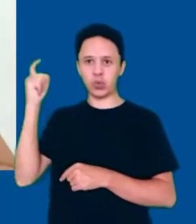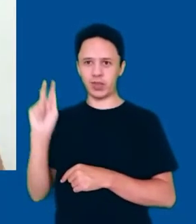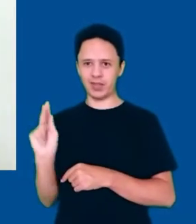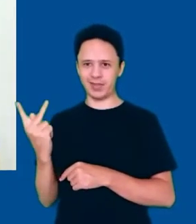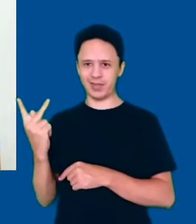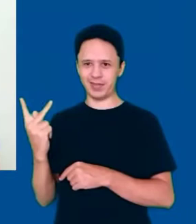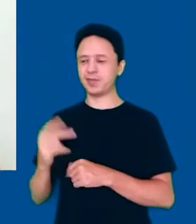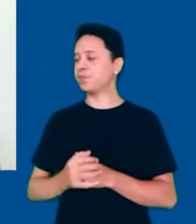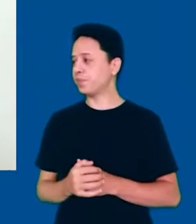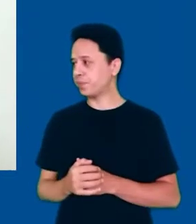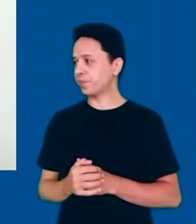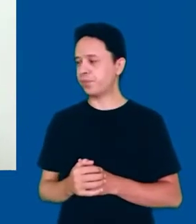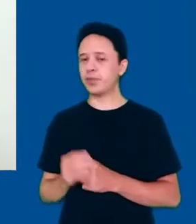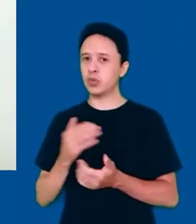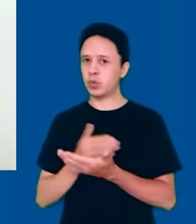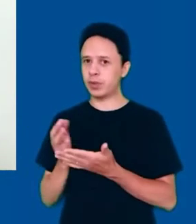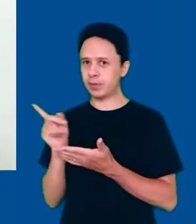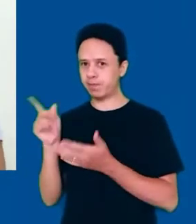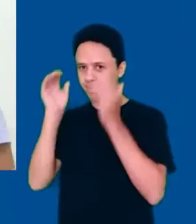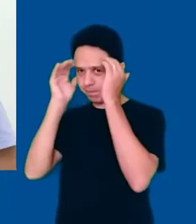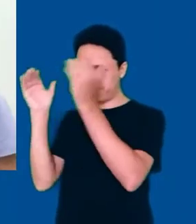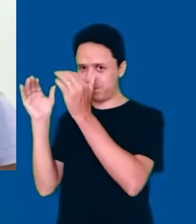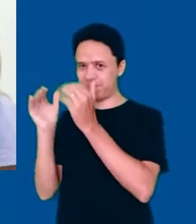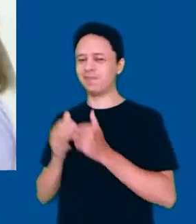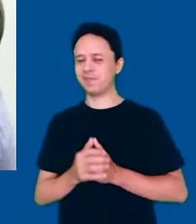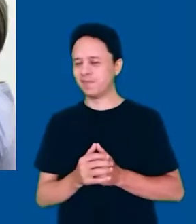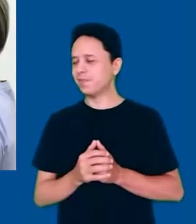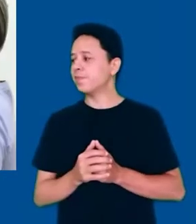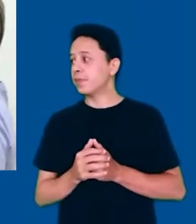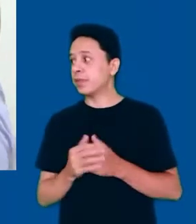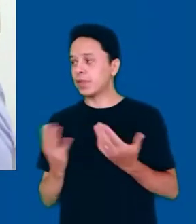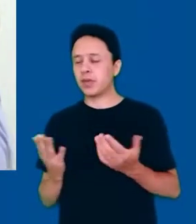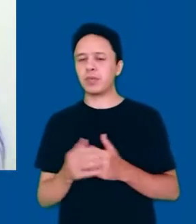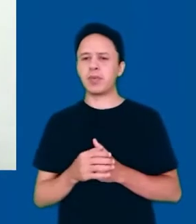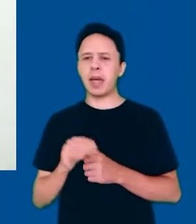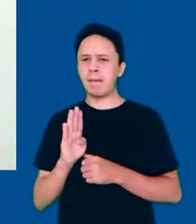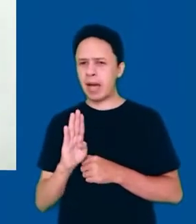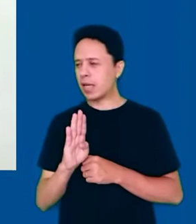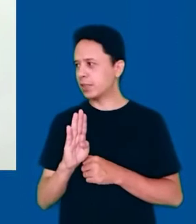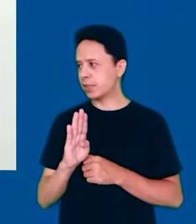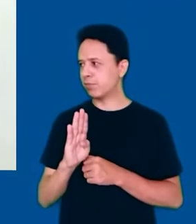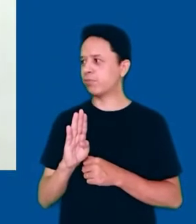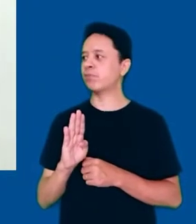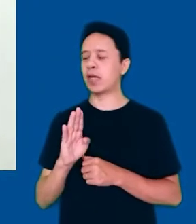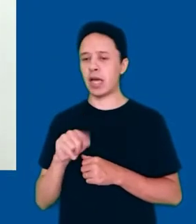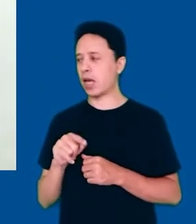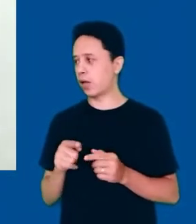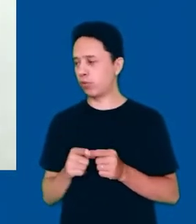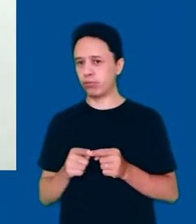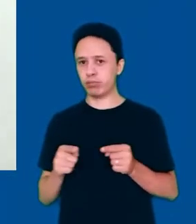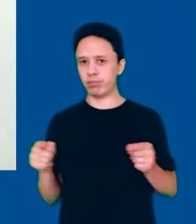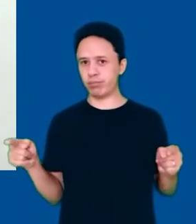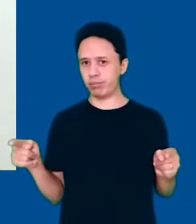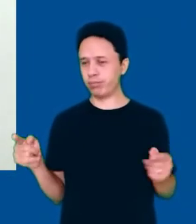desse princípio, tá bom? Pra chegar na área do trapézio. Daí, gente, a base do meu paralelogramo não é o que vem